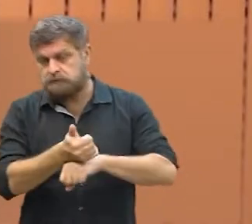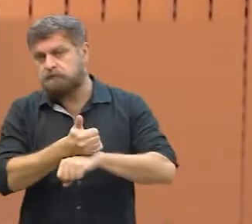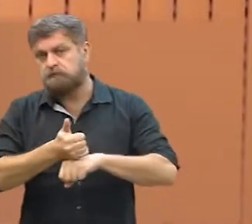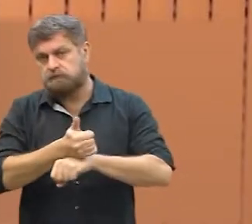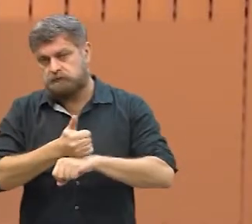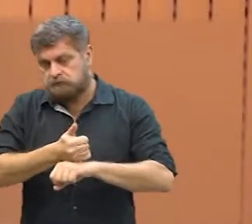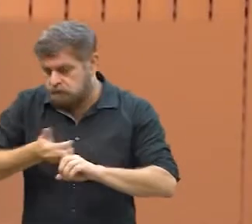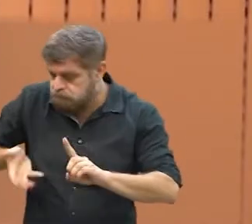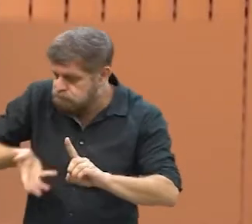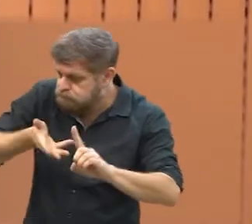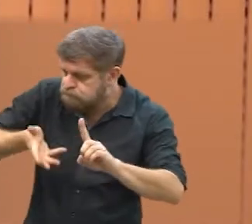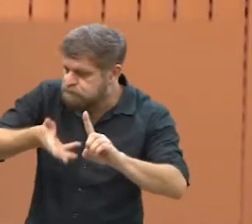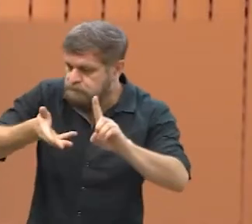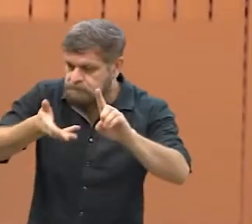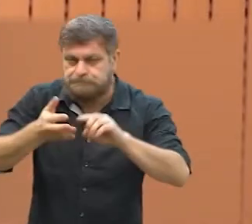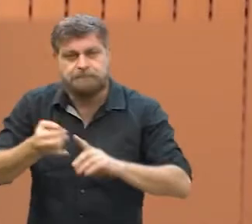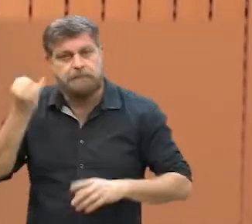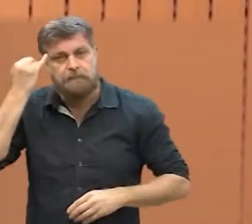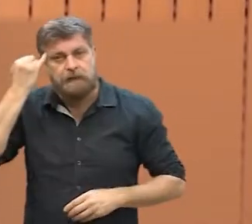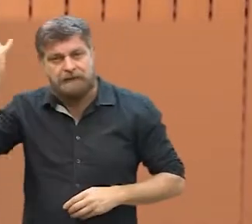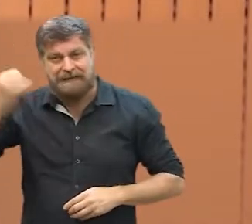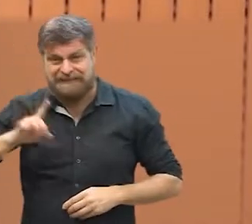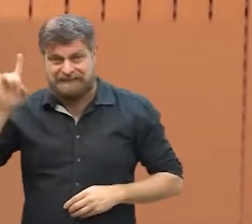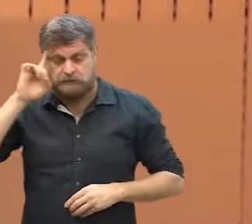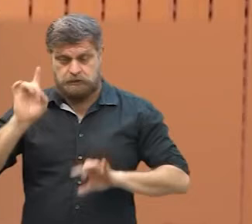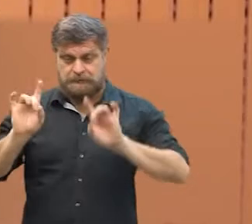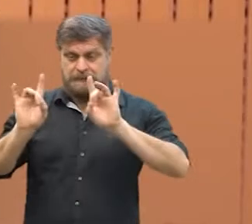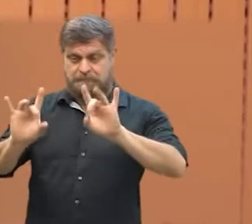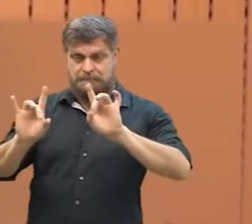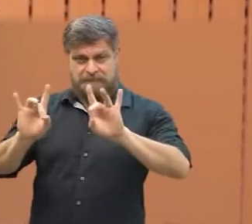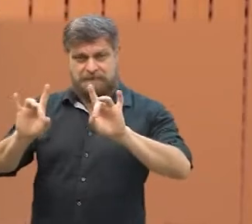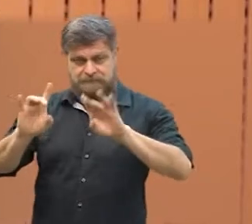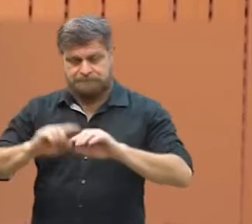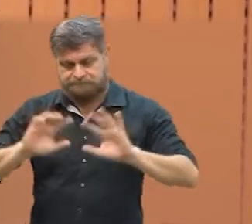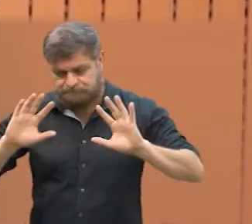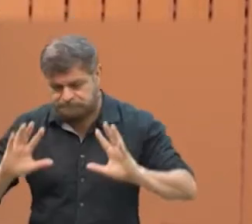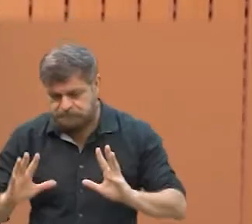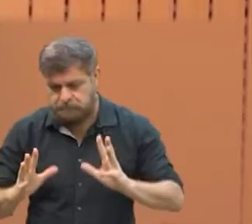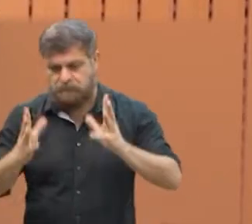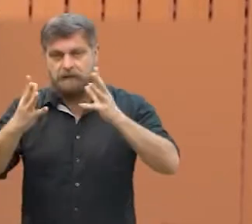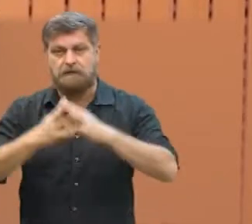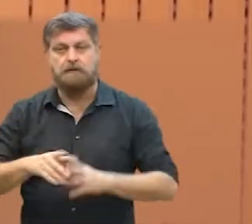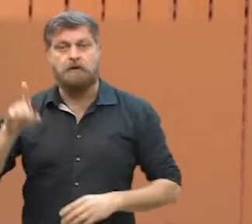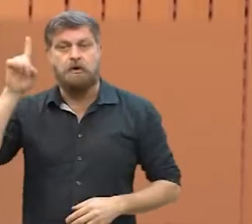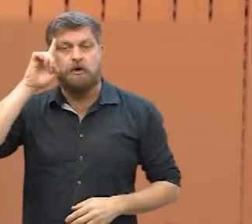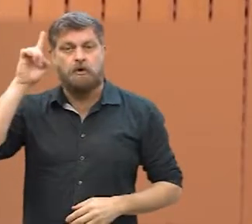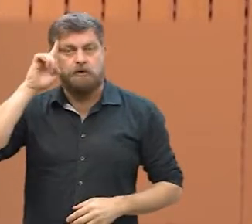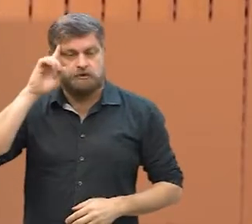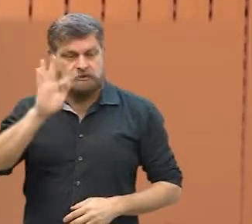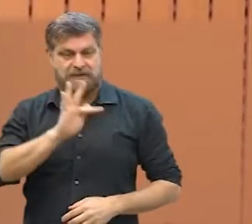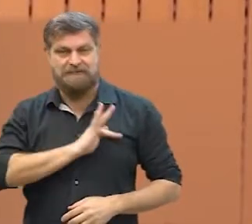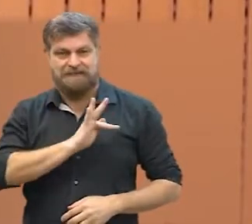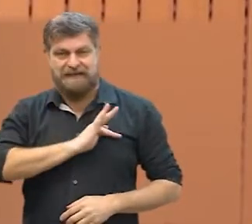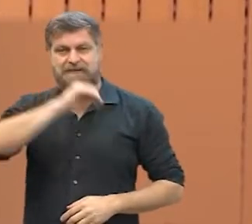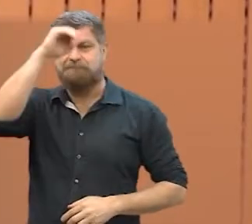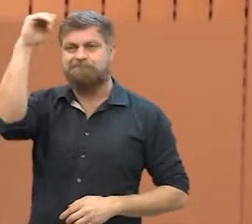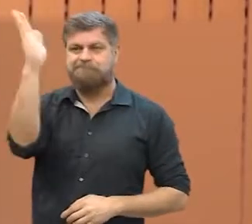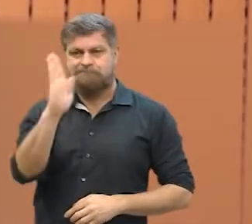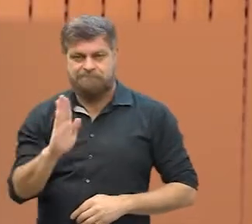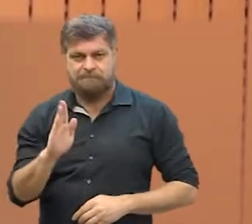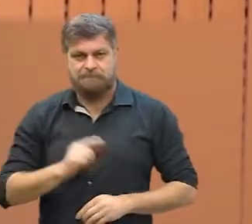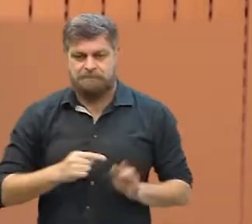trabalho desses profissionais. E a ideia nessa data, né, em que se comemora o Dia Nacional